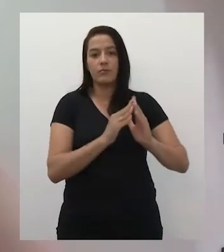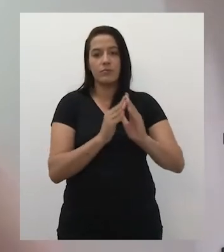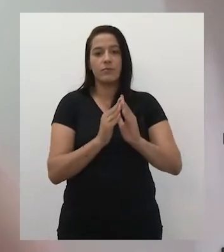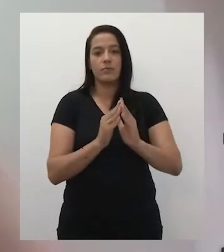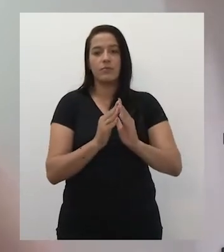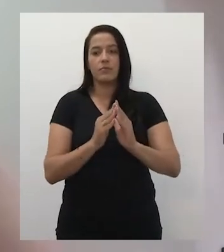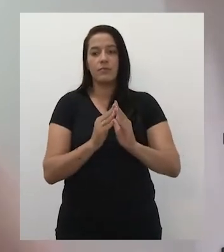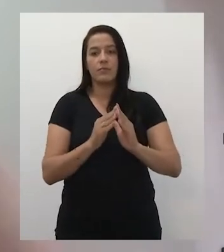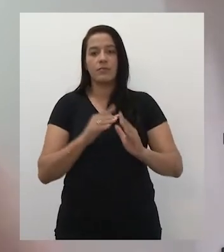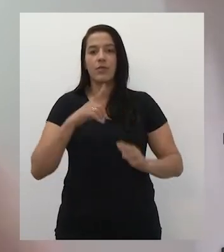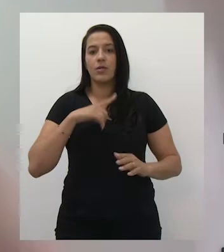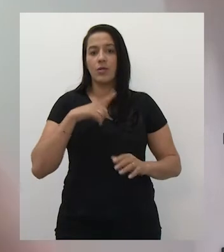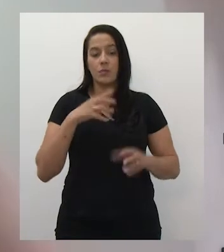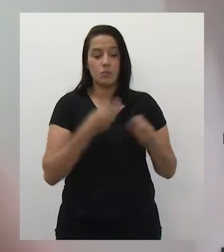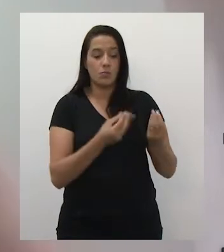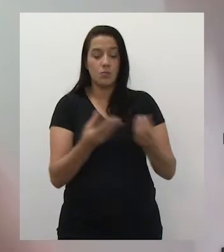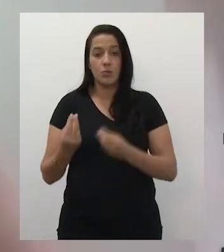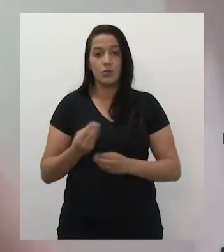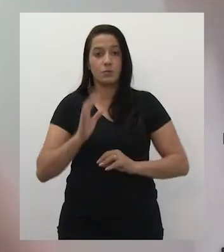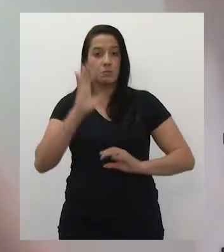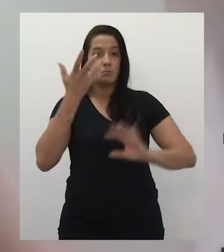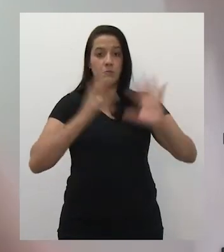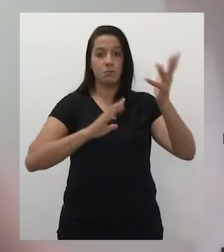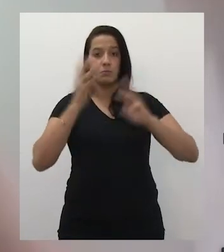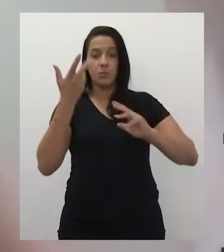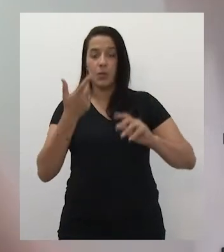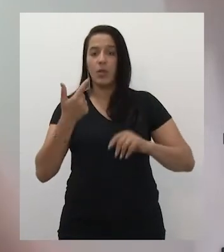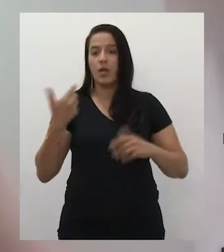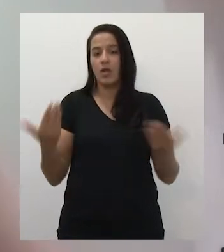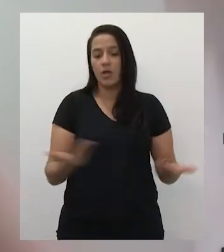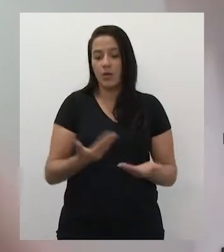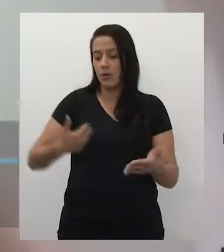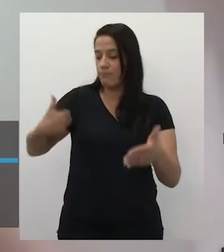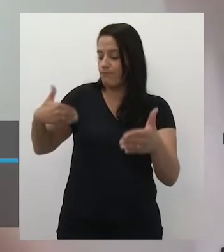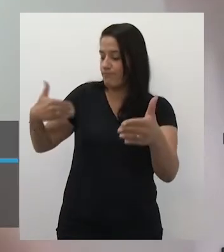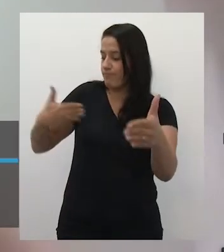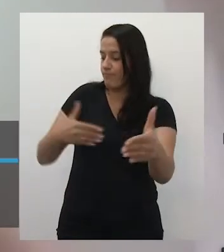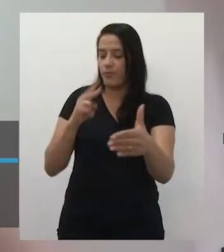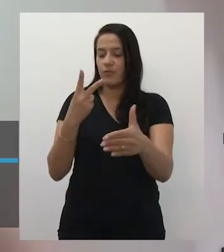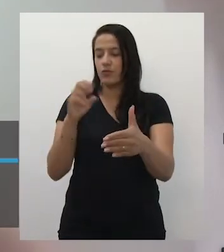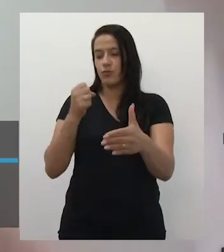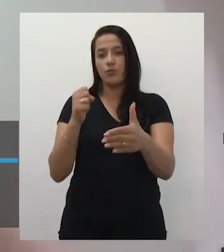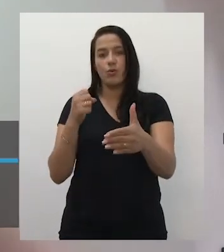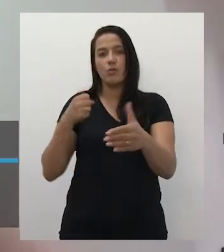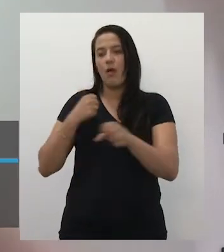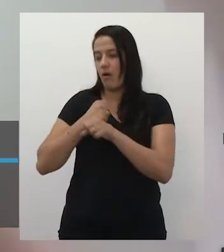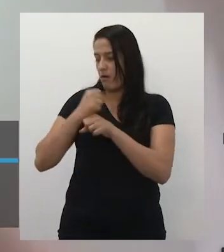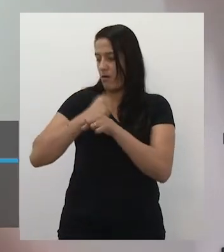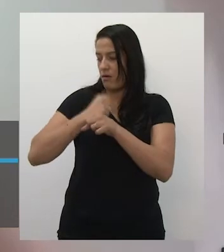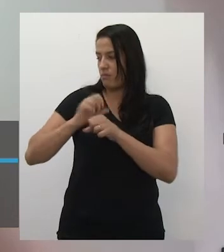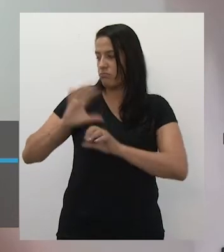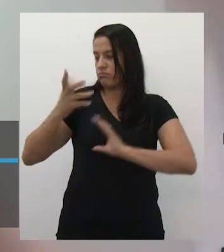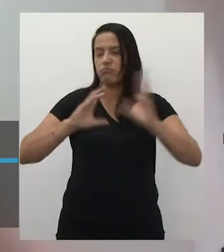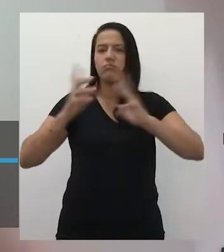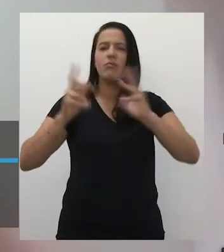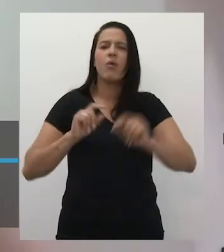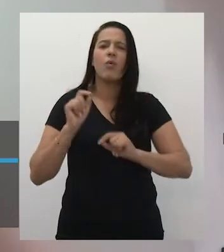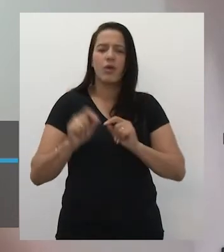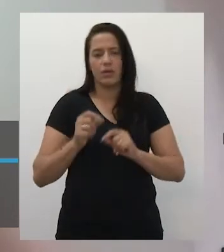de escola na Escola Professor Antônio Nunes Lopes da Silva, no município de Praia Grande,